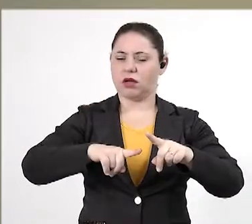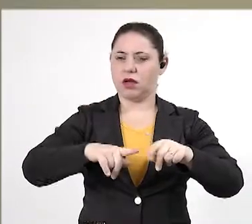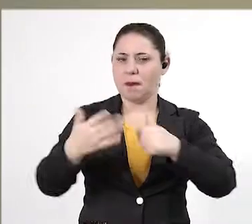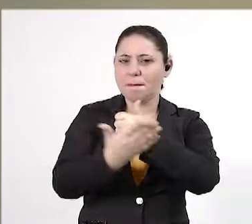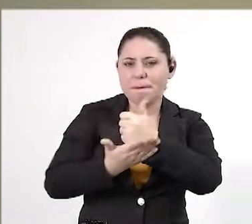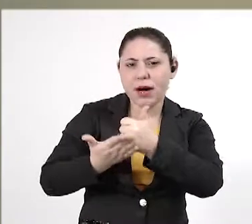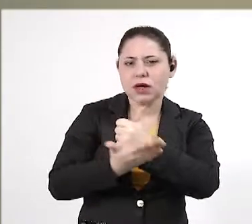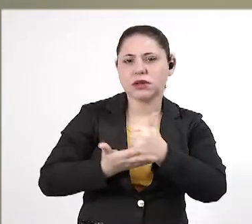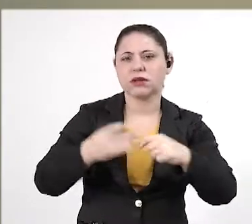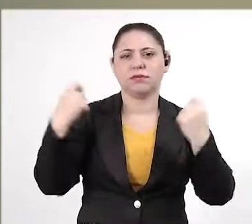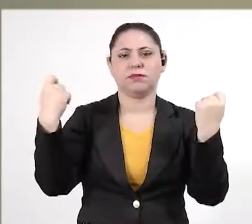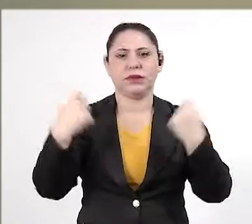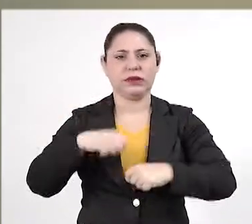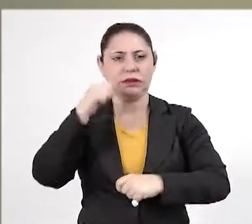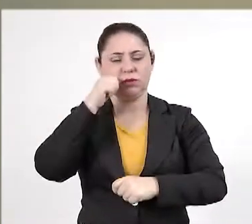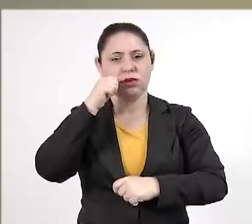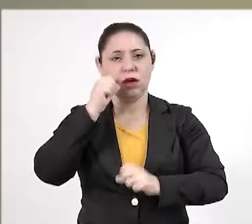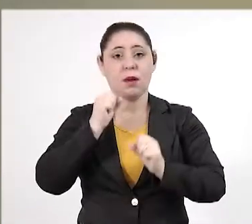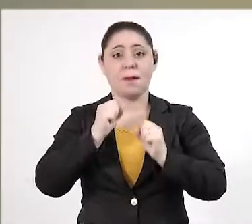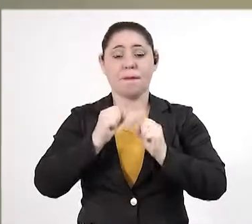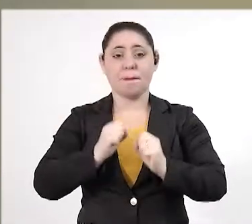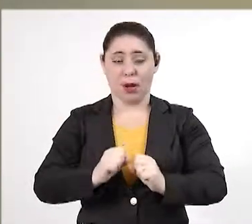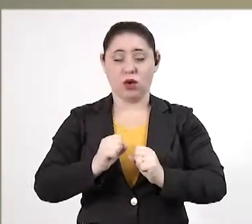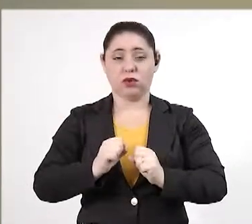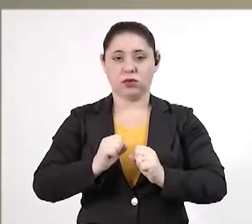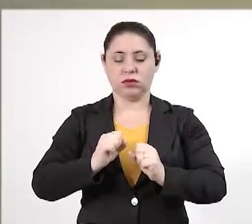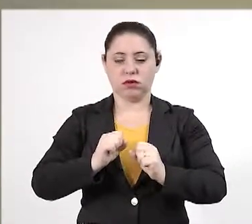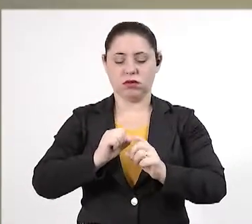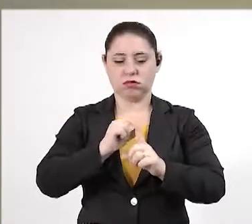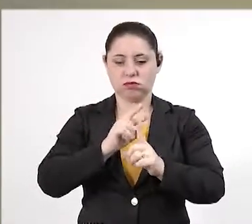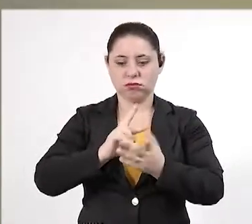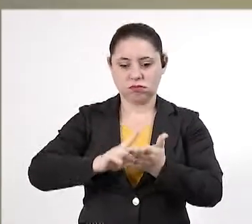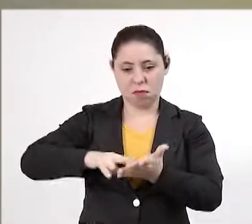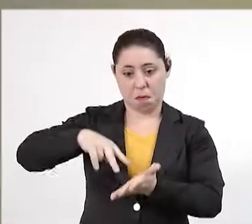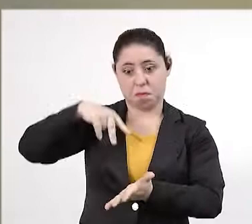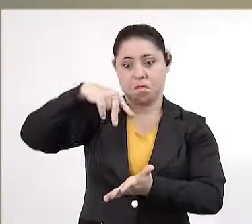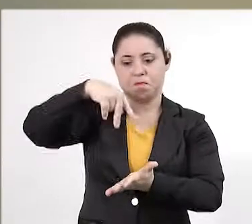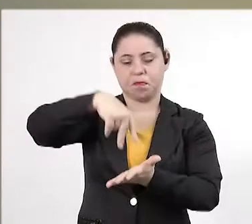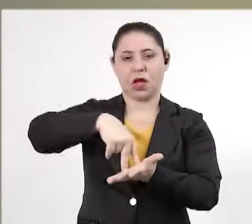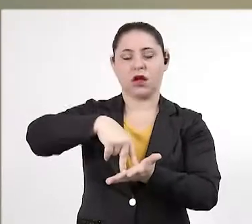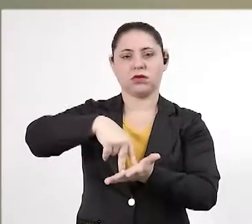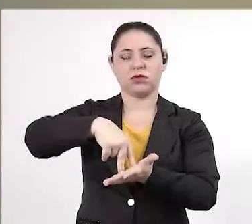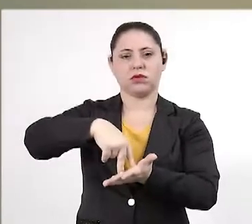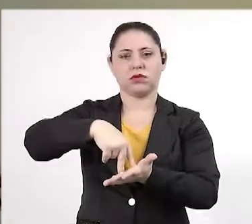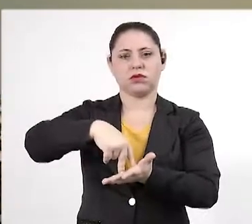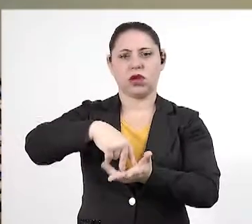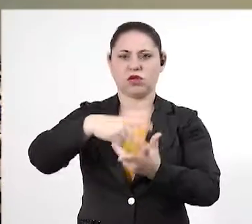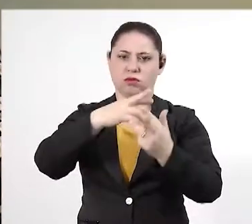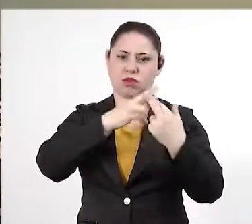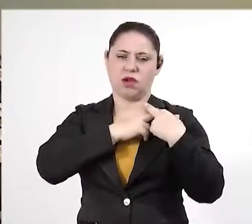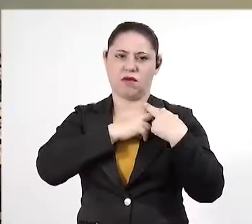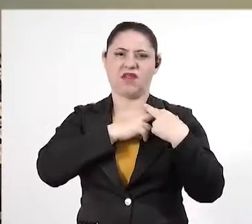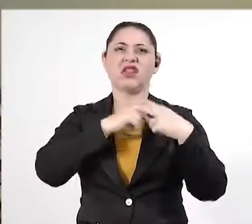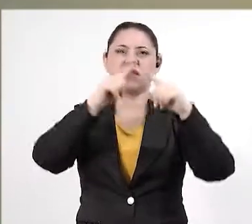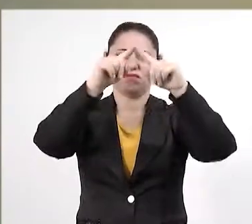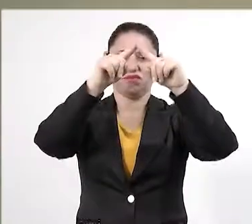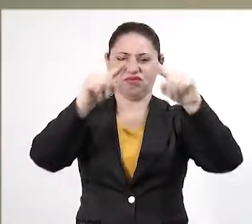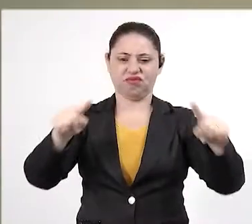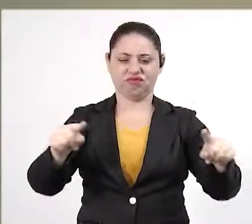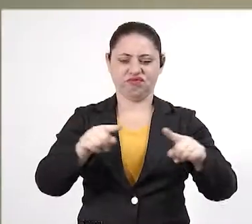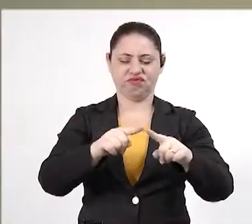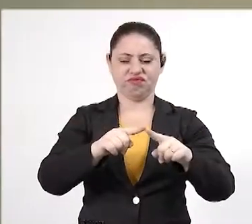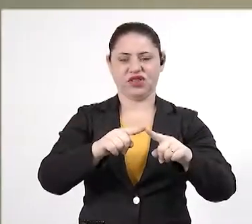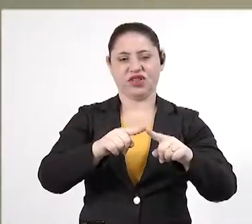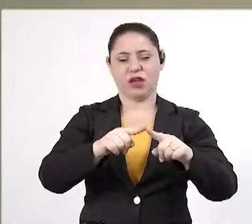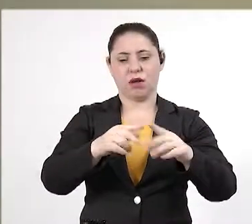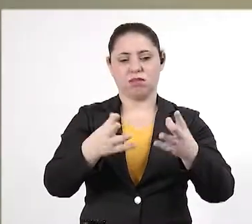esse alicerce para que a mulher possa dar o seu salto, nós ainda vamos ter essa pirâmide desigual, com